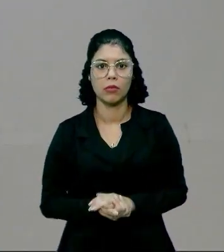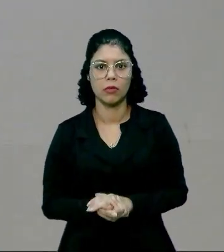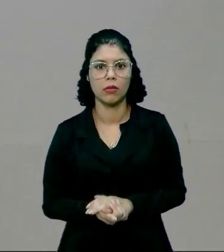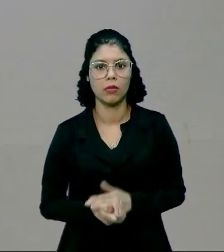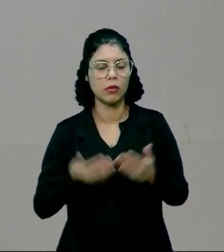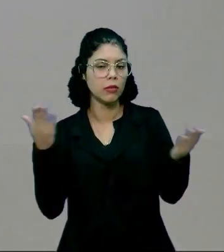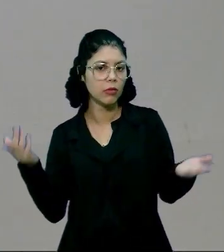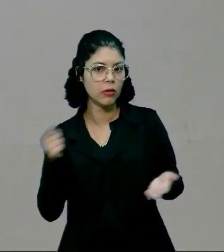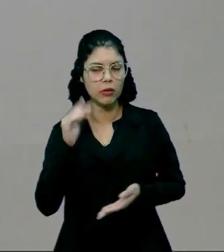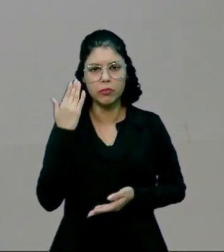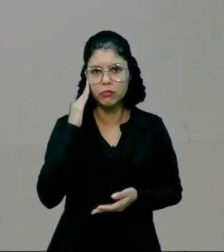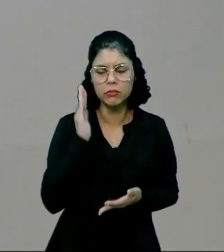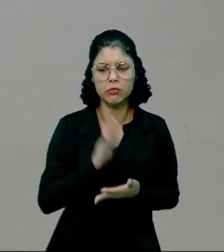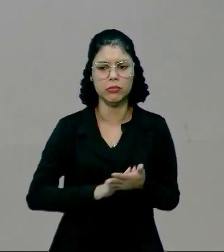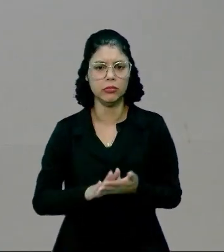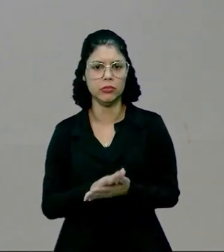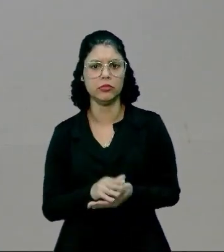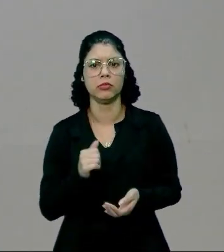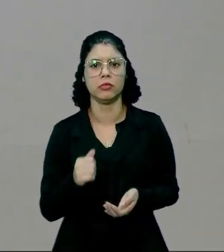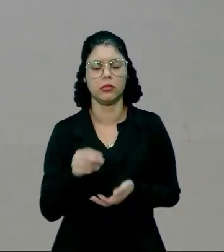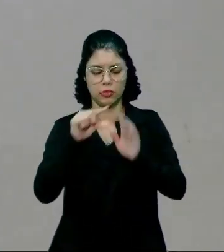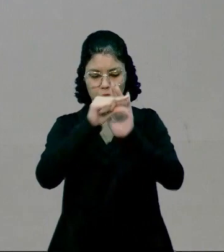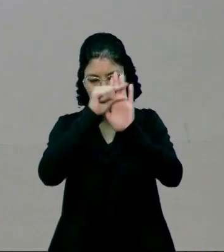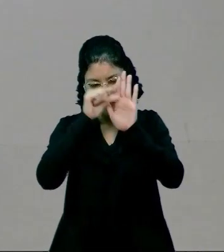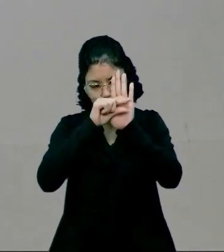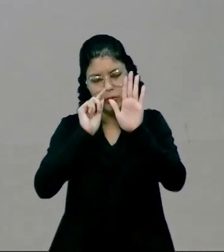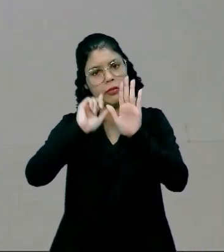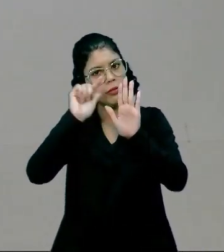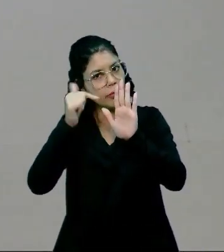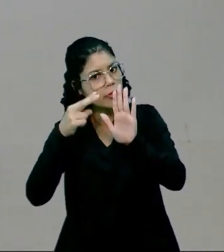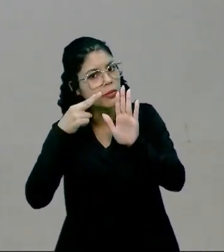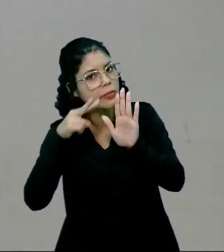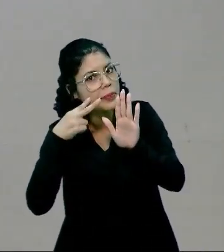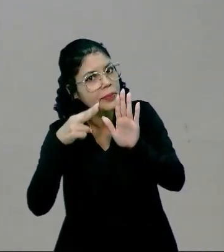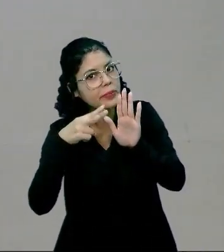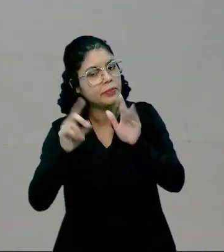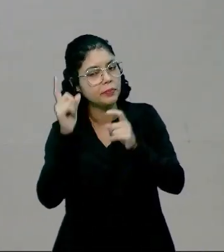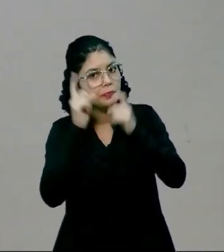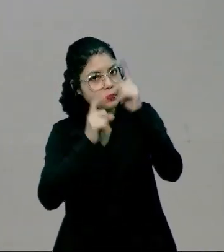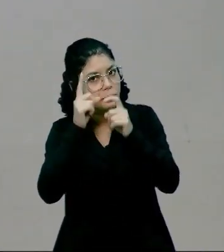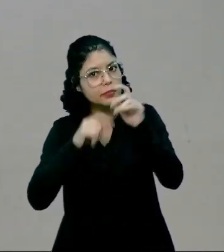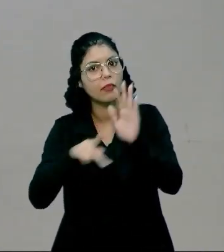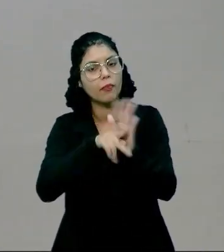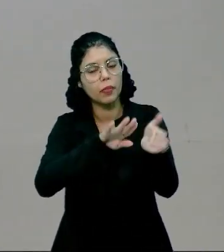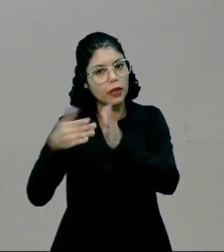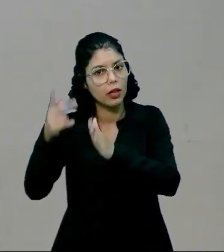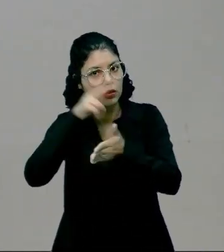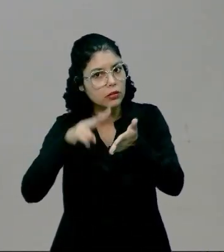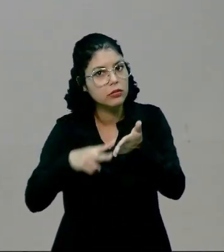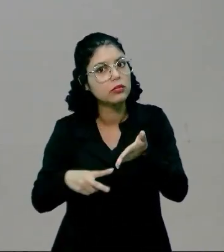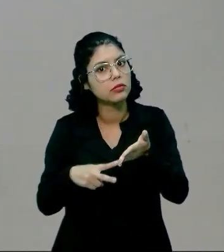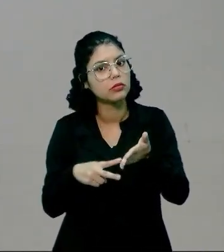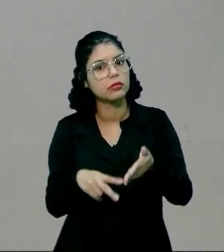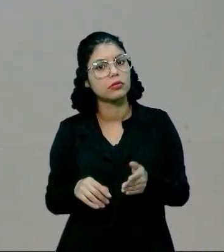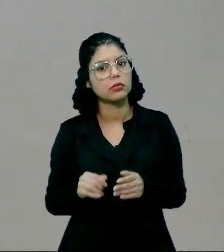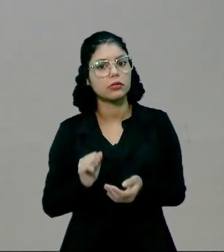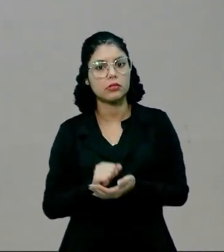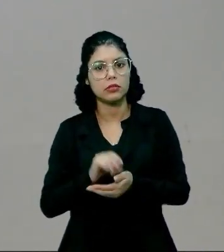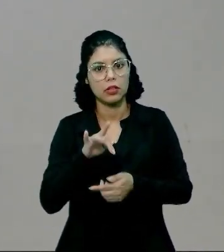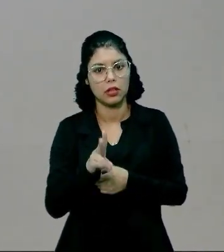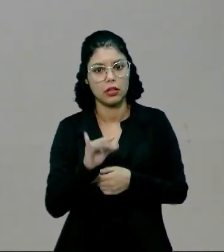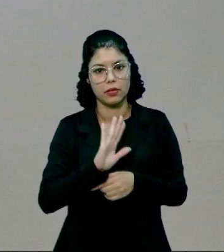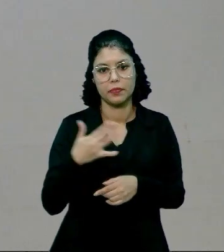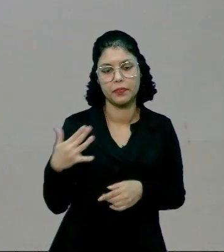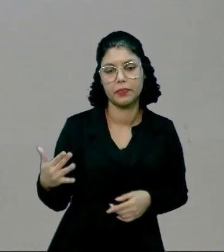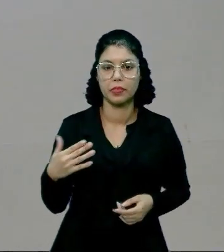E aí você não entende. Quando a gente fala de linhas, é aquilo que eu consigo verificar expressamente a partir da leitura, e nas entrelinhas